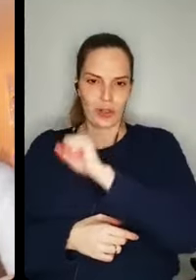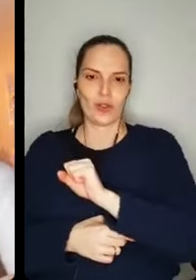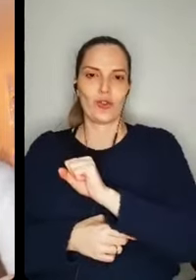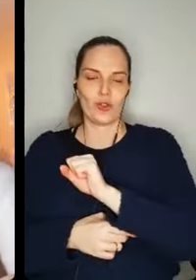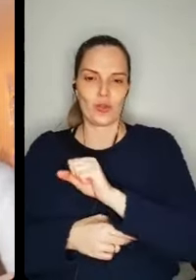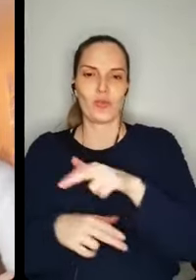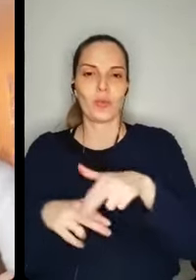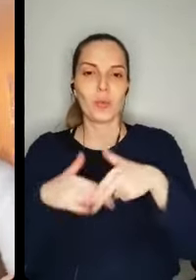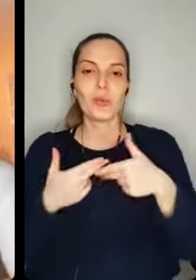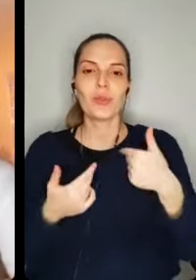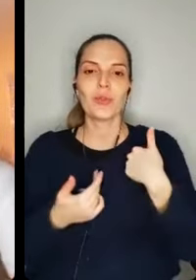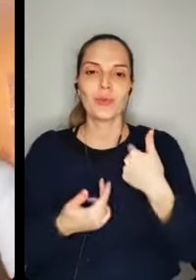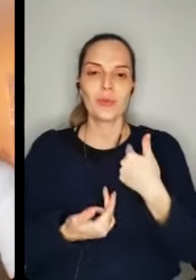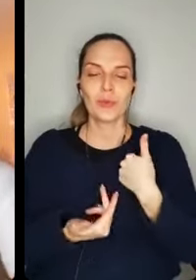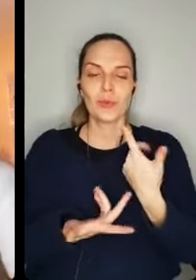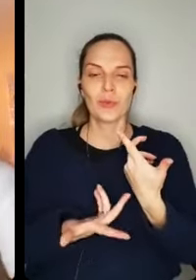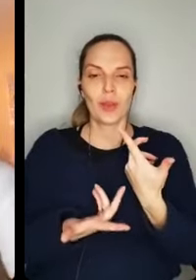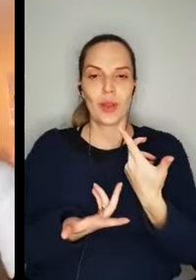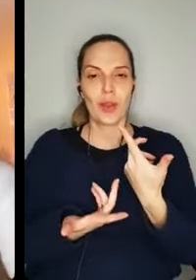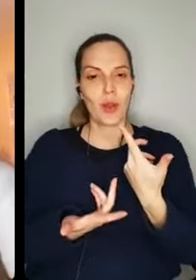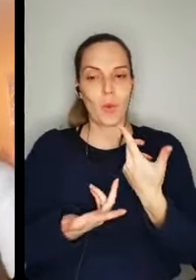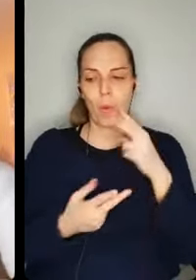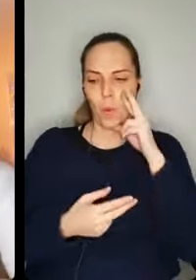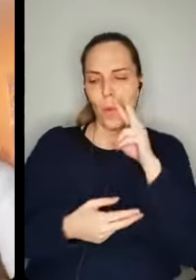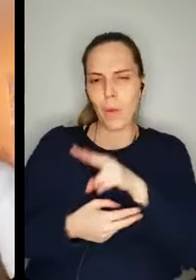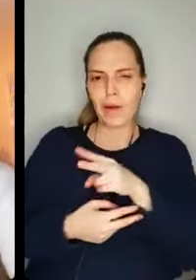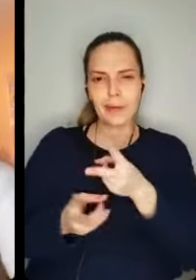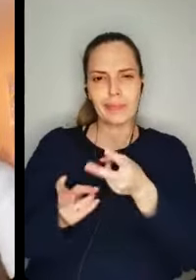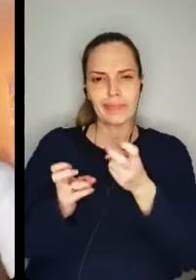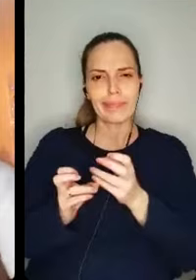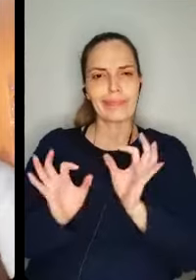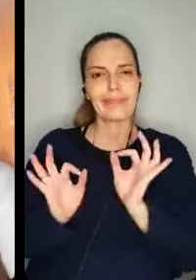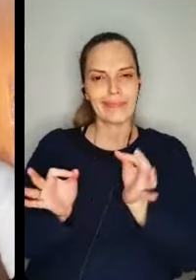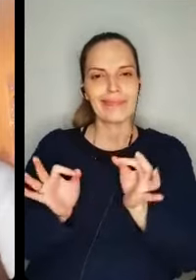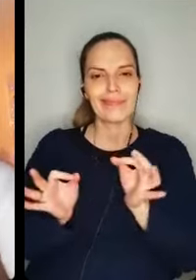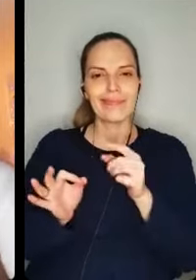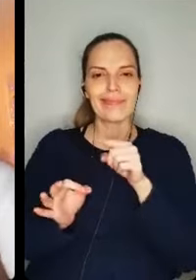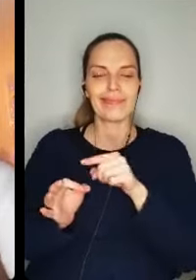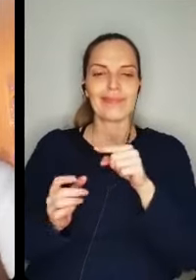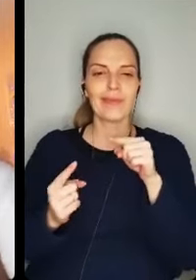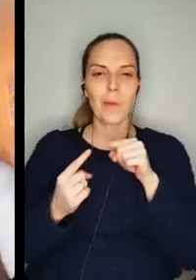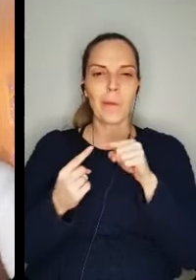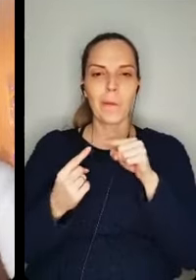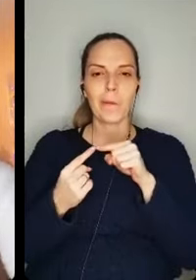me levou a escolher a UFSPA quando eu prestei vestibular.